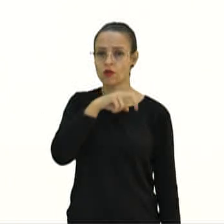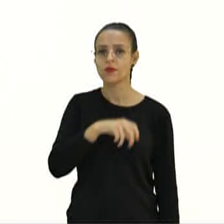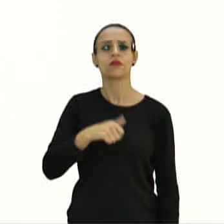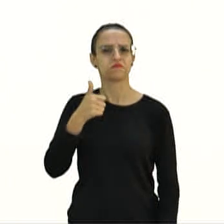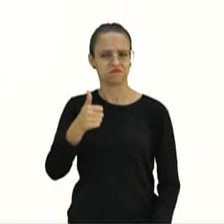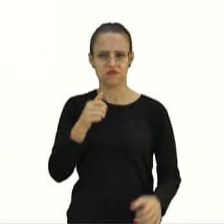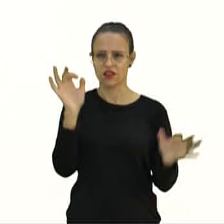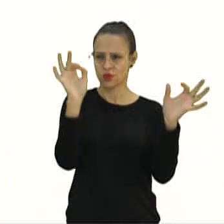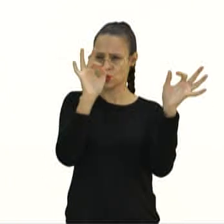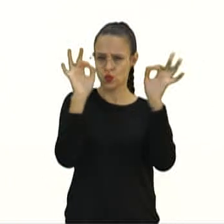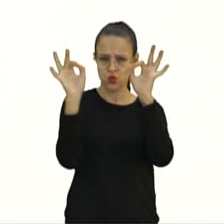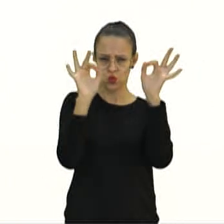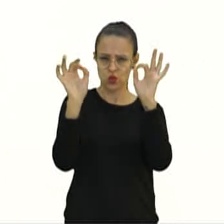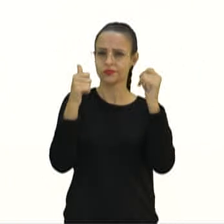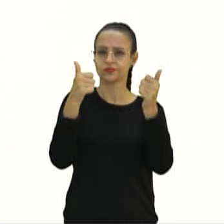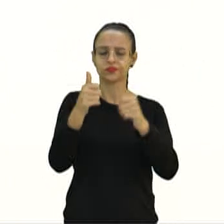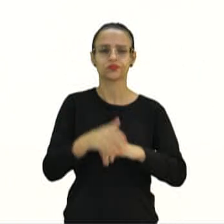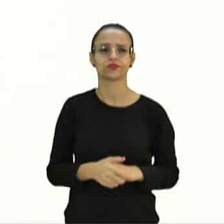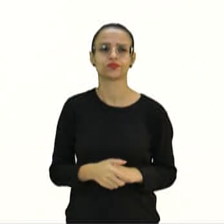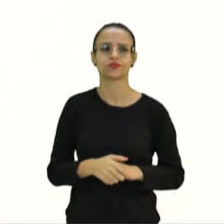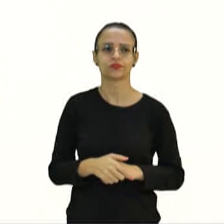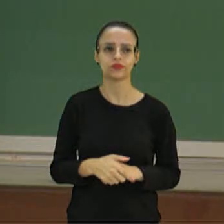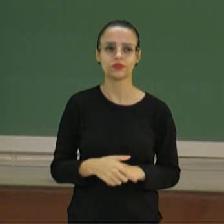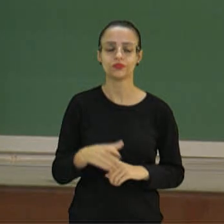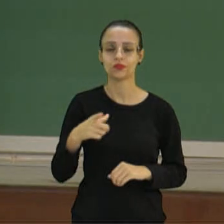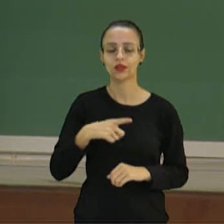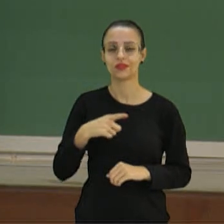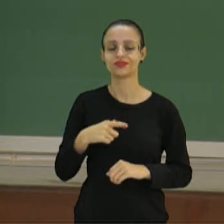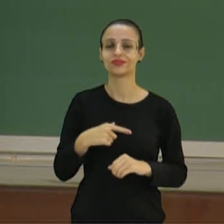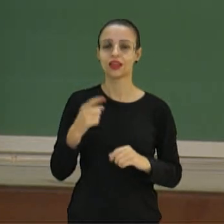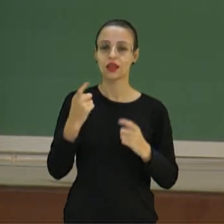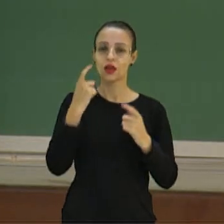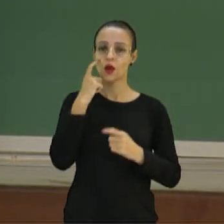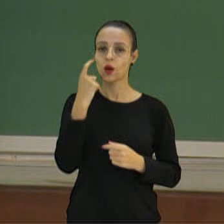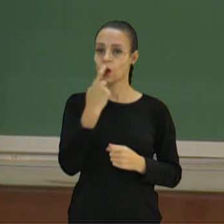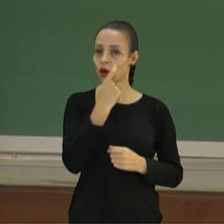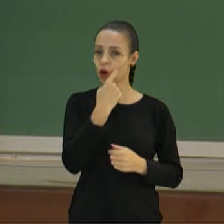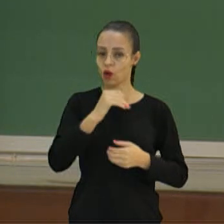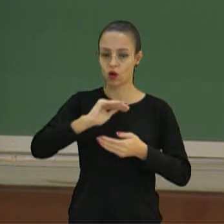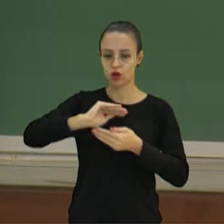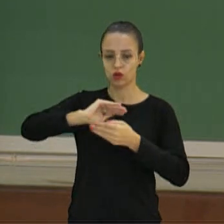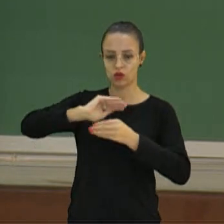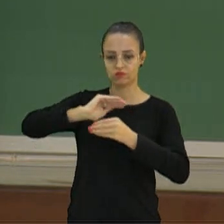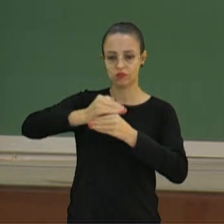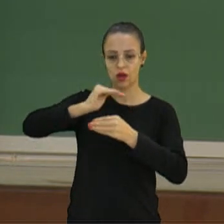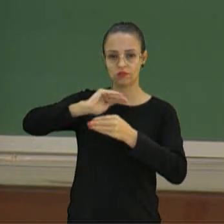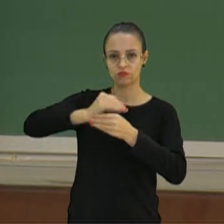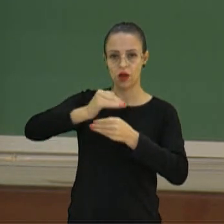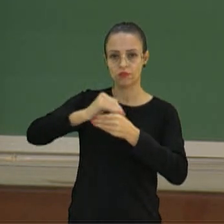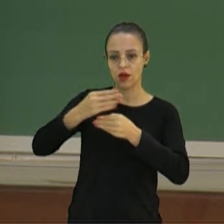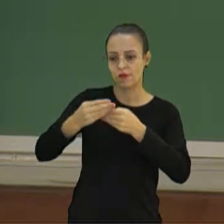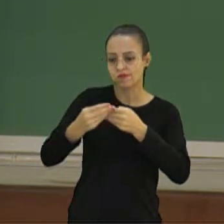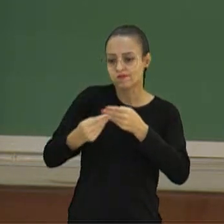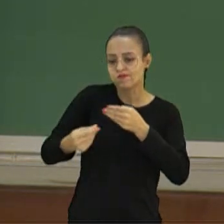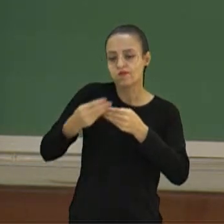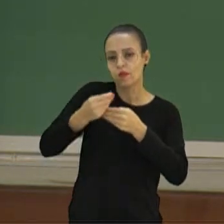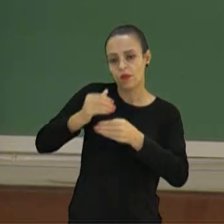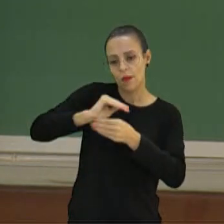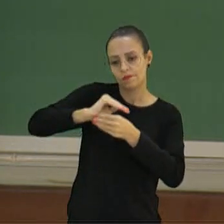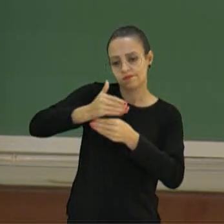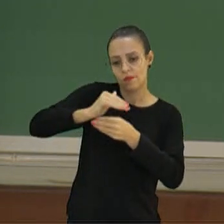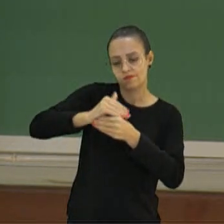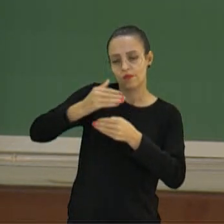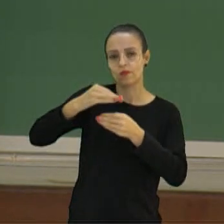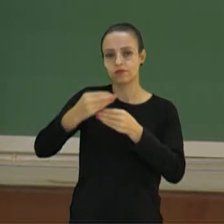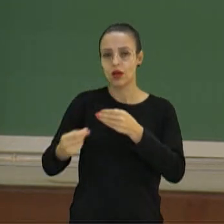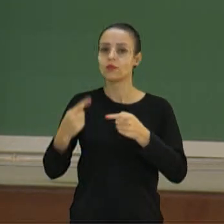debilitada. Eles têm glândulas lacrimais que mantêm a córnea úmida, porque eles saíram da água, eles tiveram uma evolução